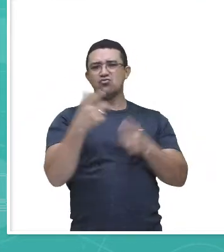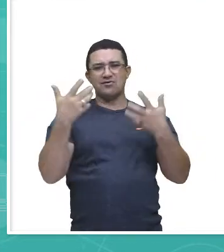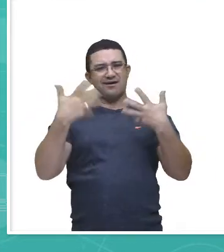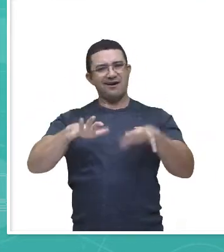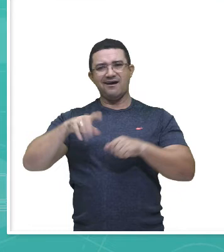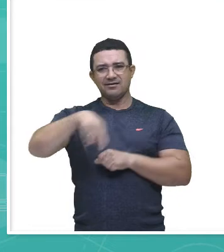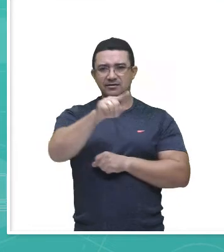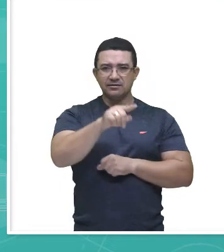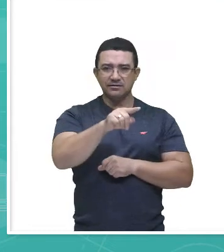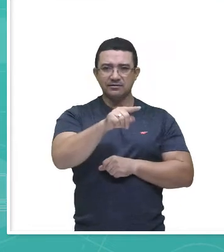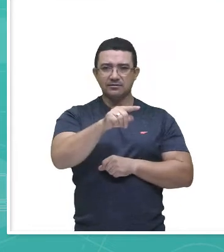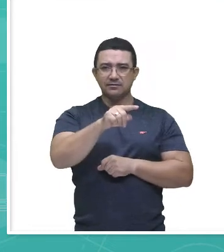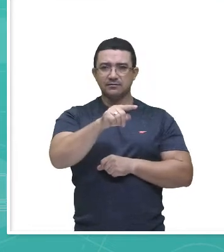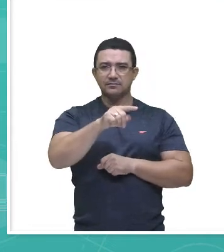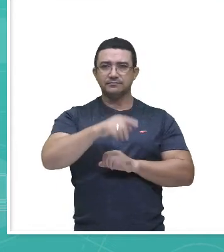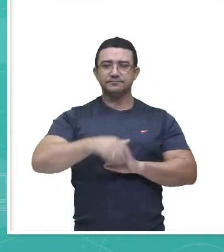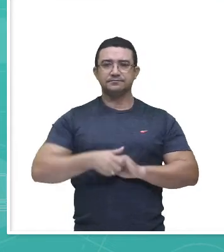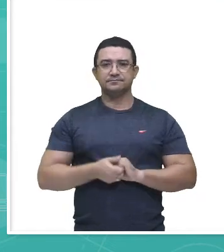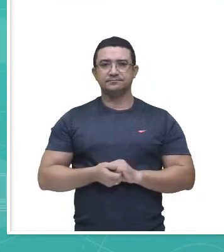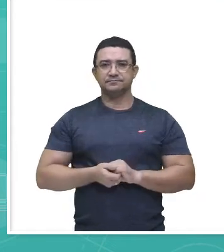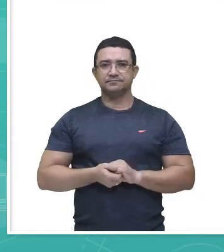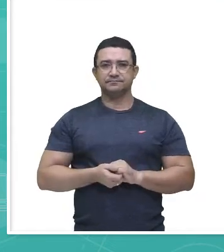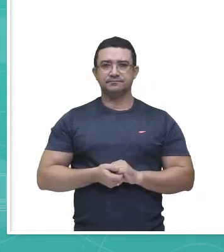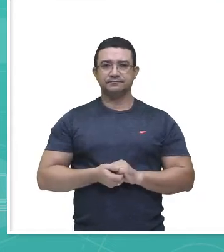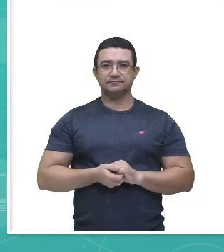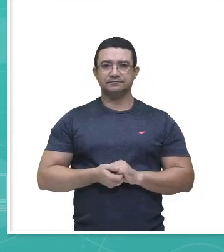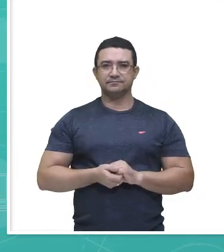ir. Uma situação,